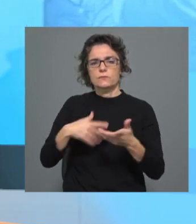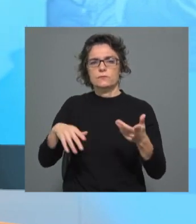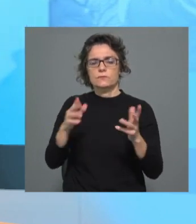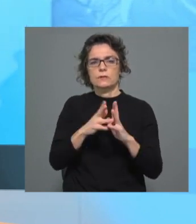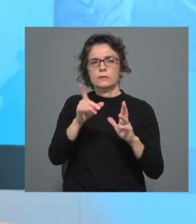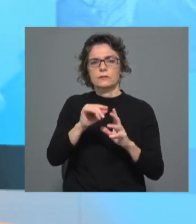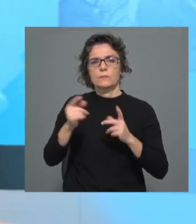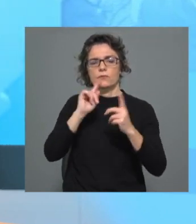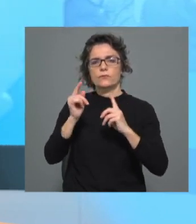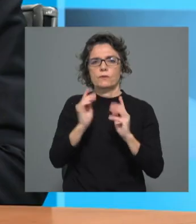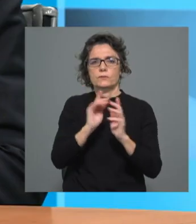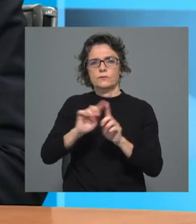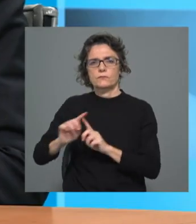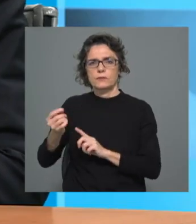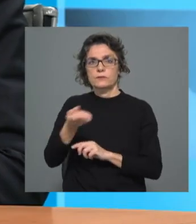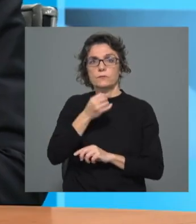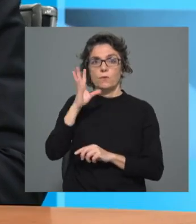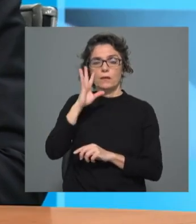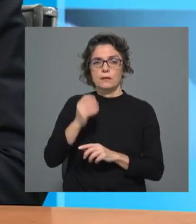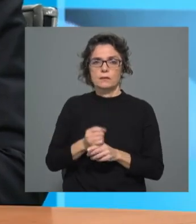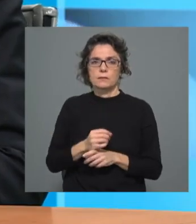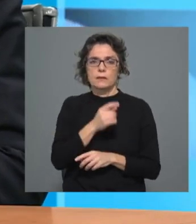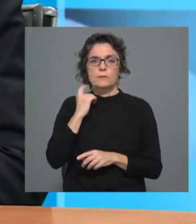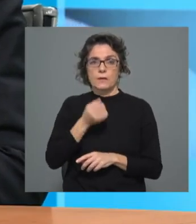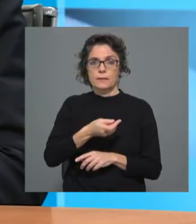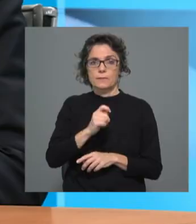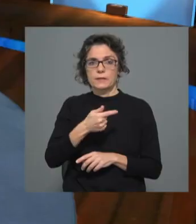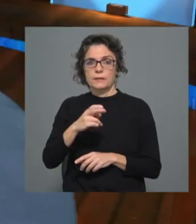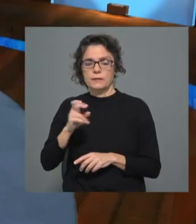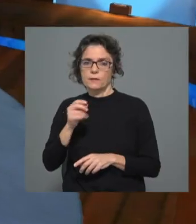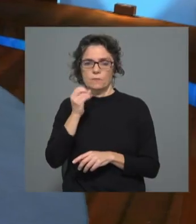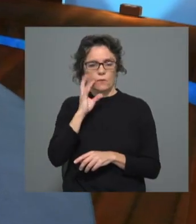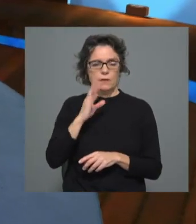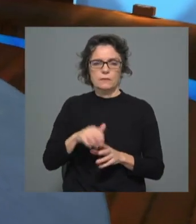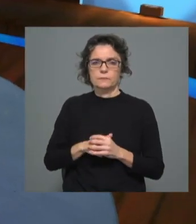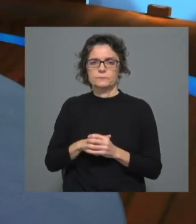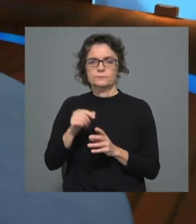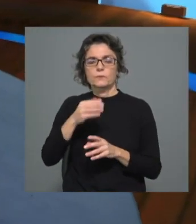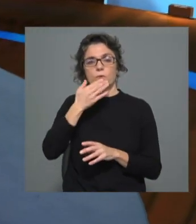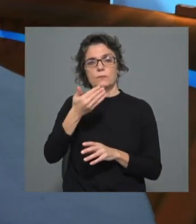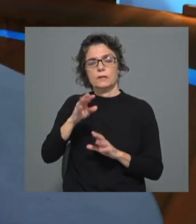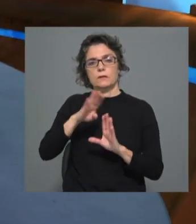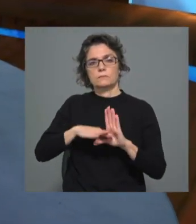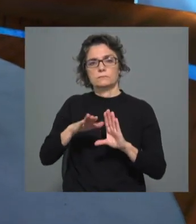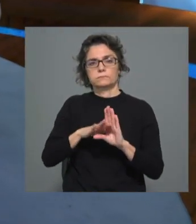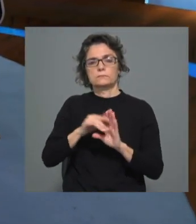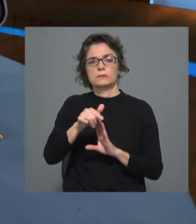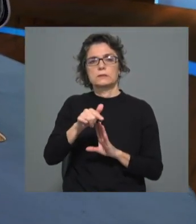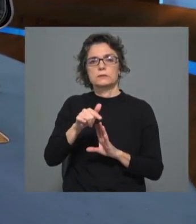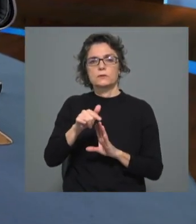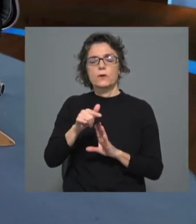Lisboa. Padre Peter, boa tarde. Boa tarde. Muito obrigado por estar neste programa, de facto no contexto do oitavário de